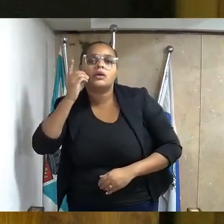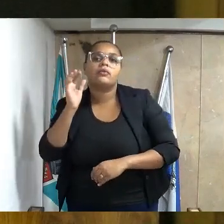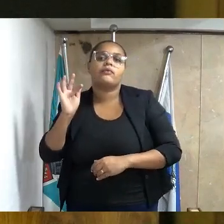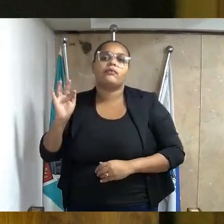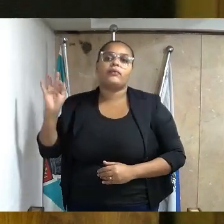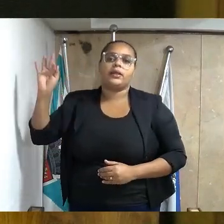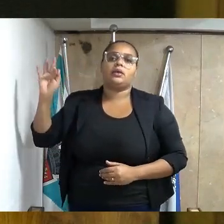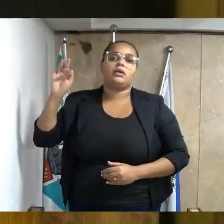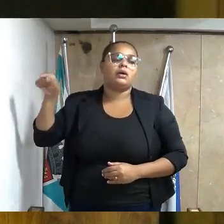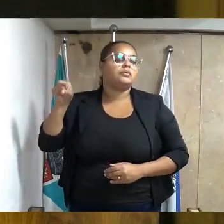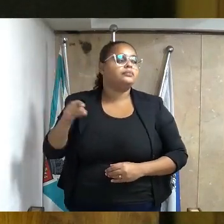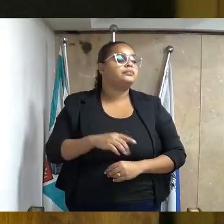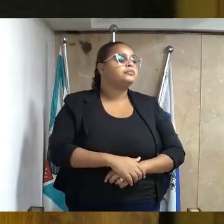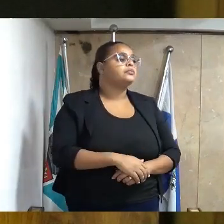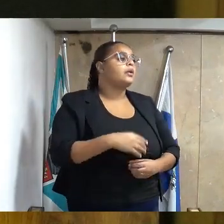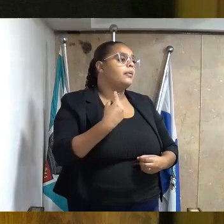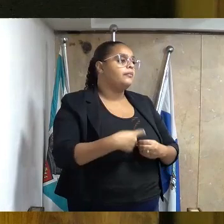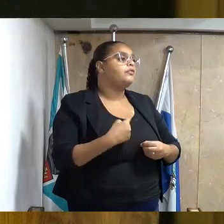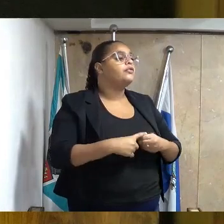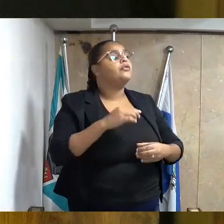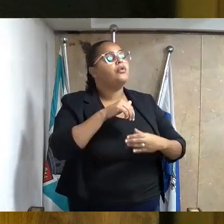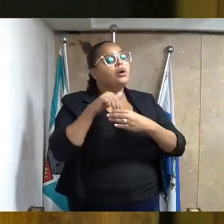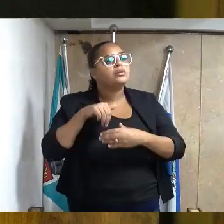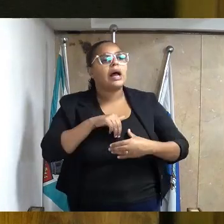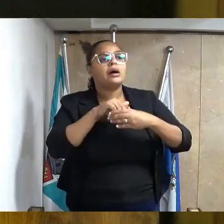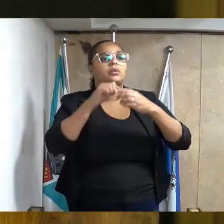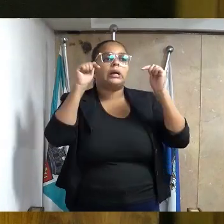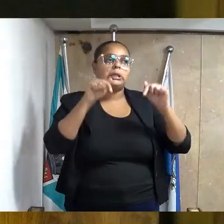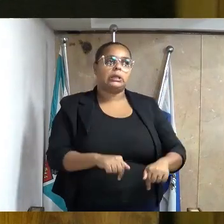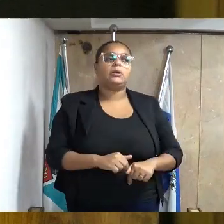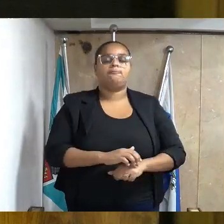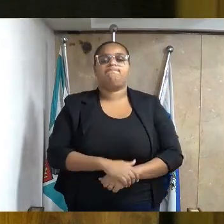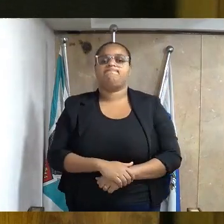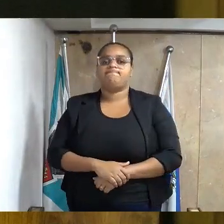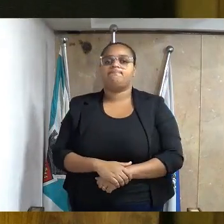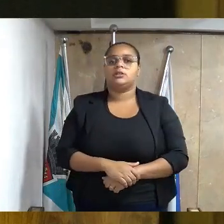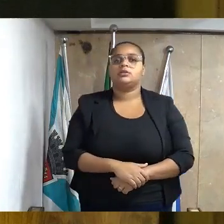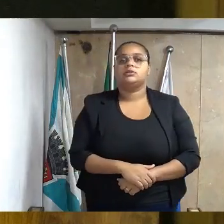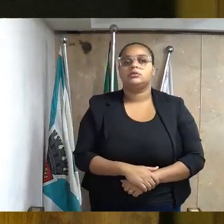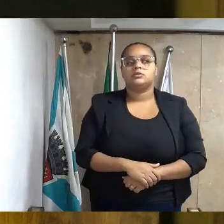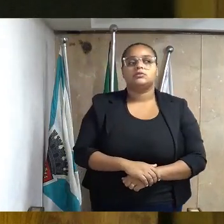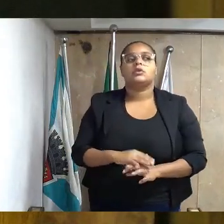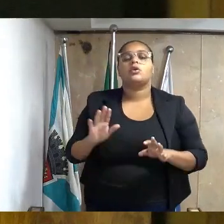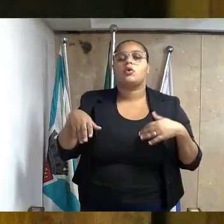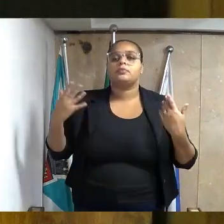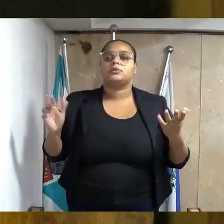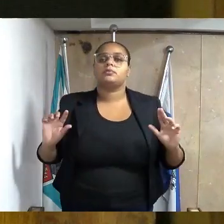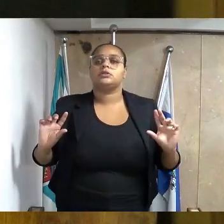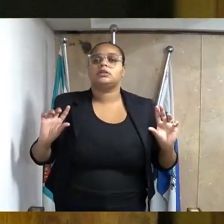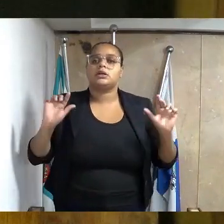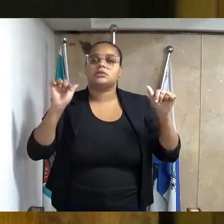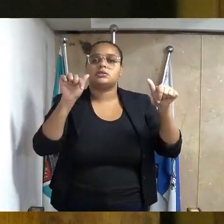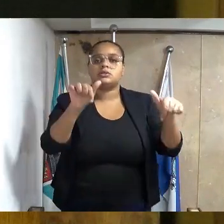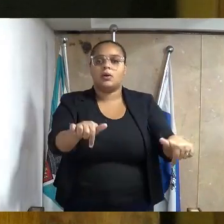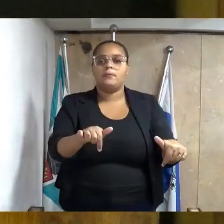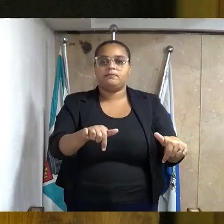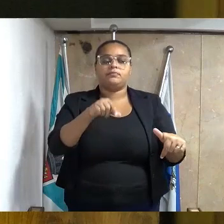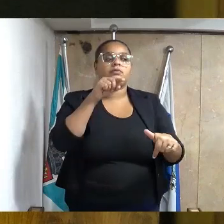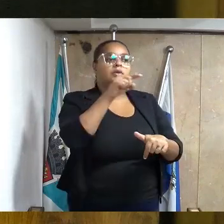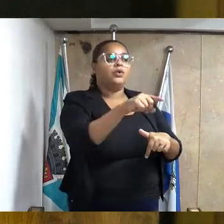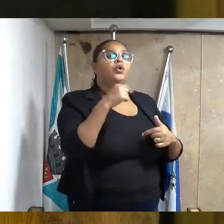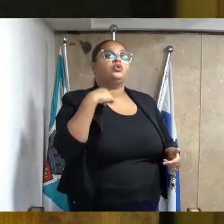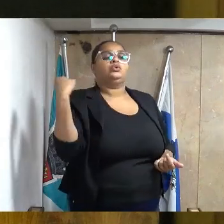de Duque de Caxias, pela forma que vem conduzindo o seu mandato, e